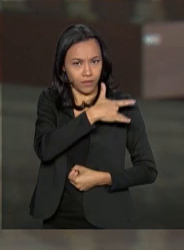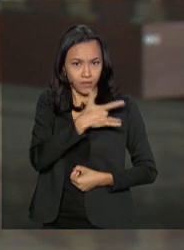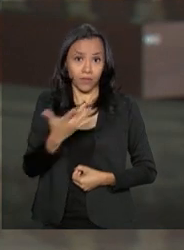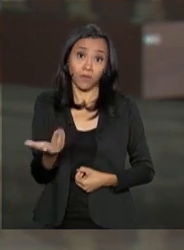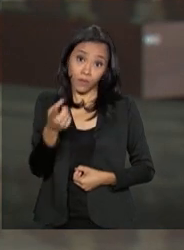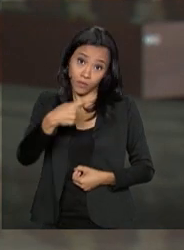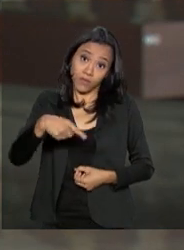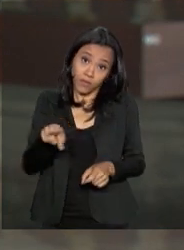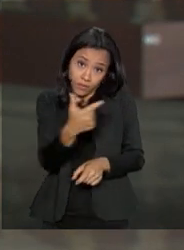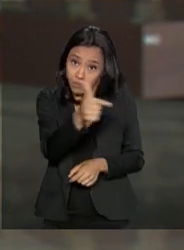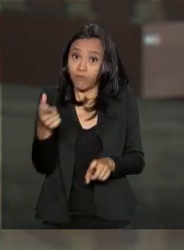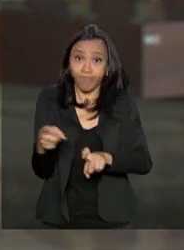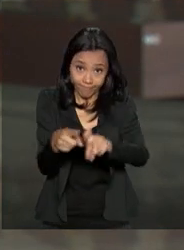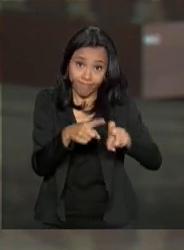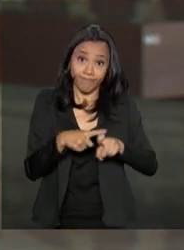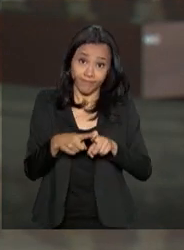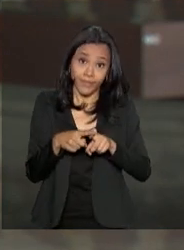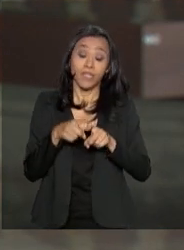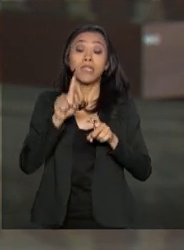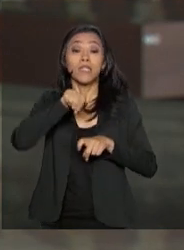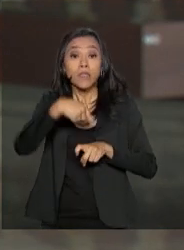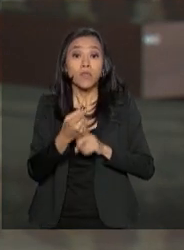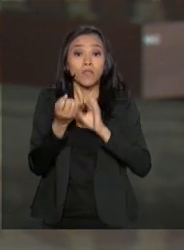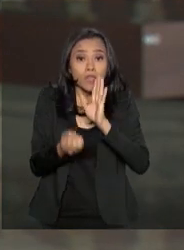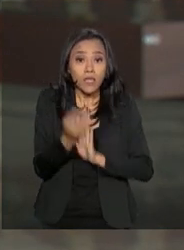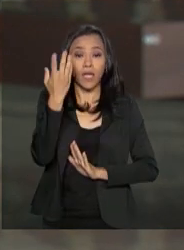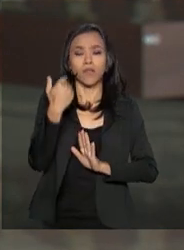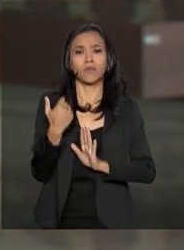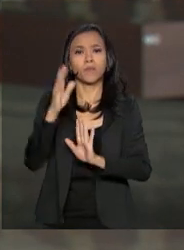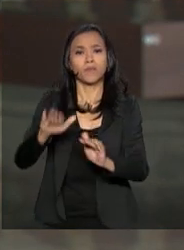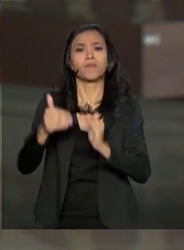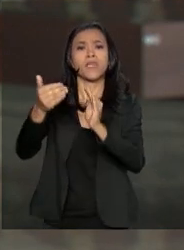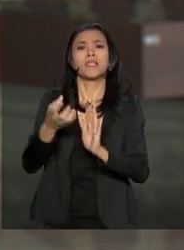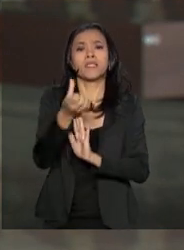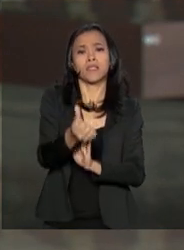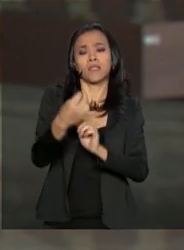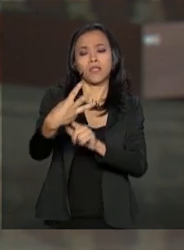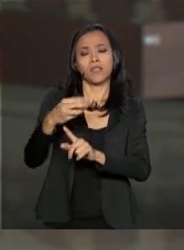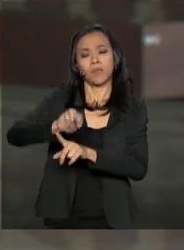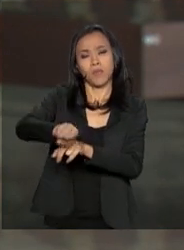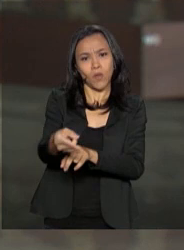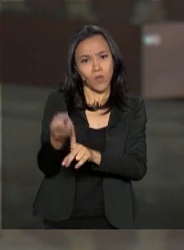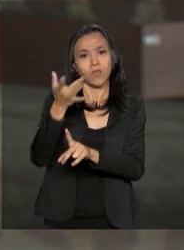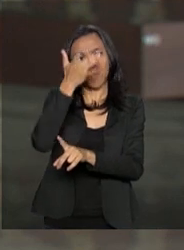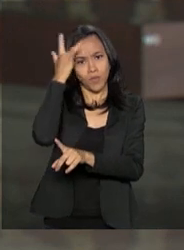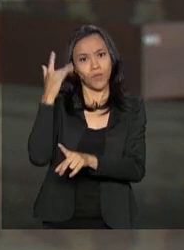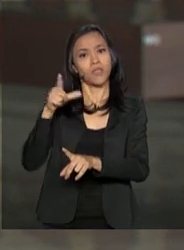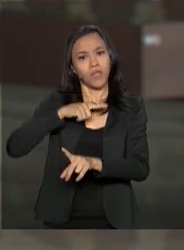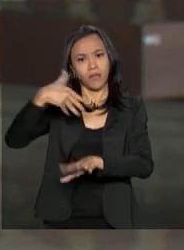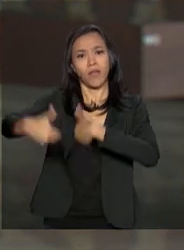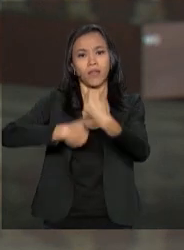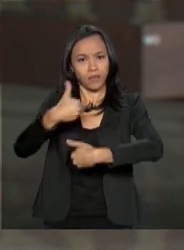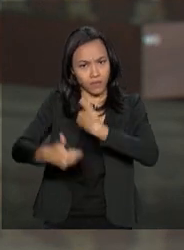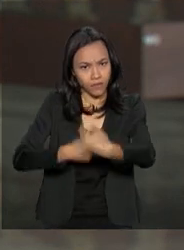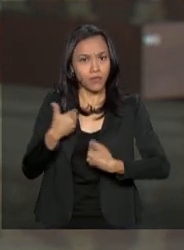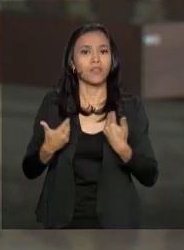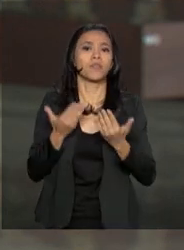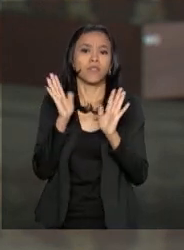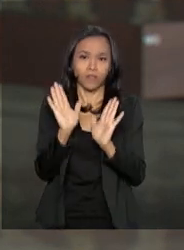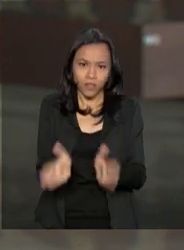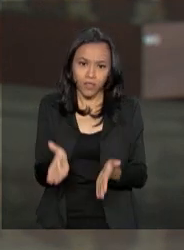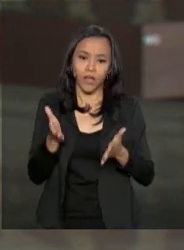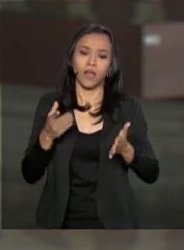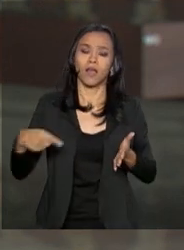aos médicos e depois que esse programa foi criado 63 milhões de brasileiros se beneficiaram já tiveram acesso à aos